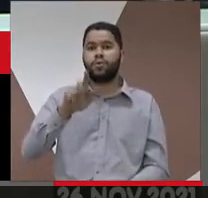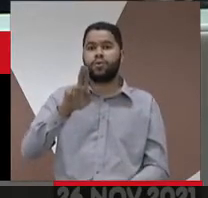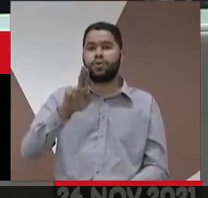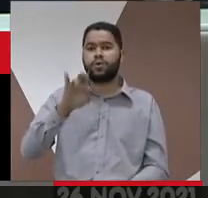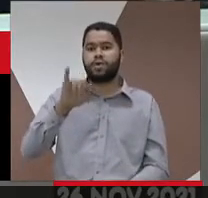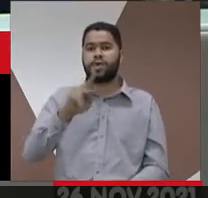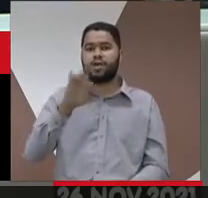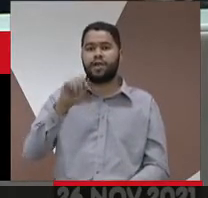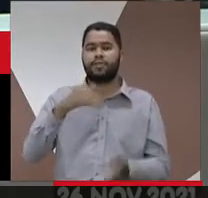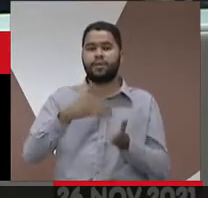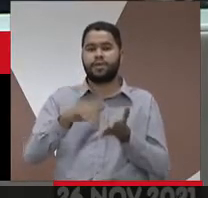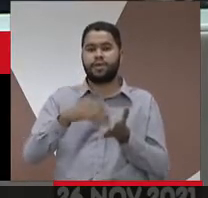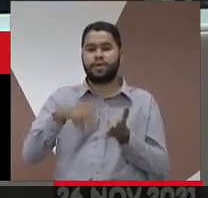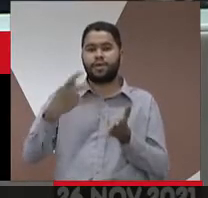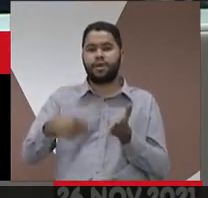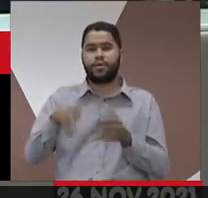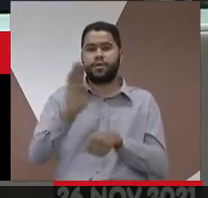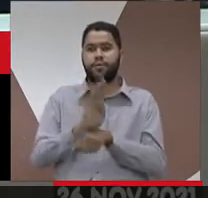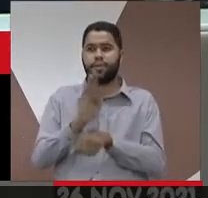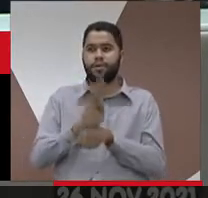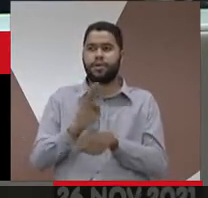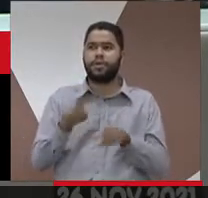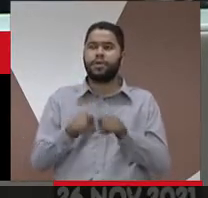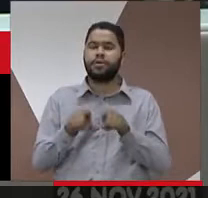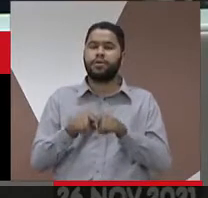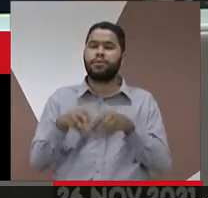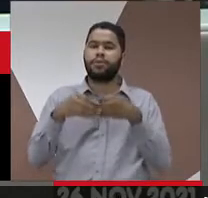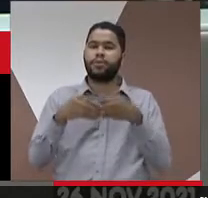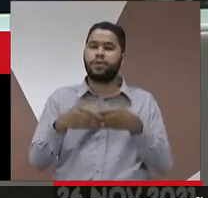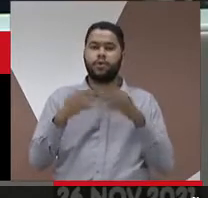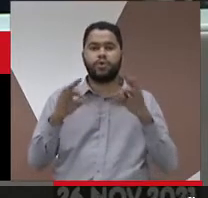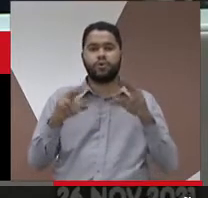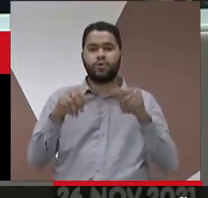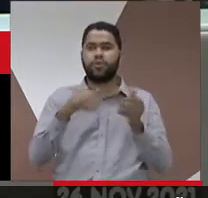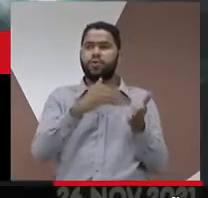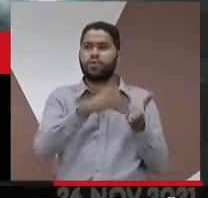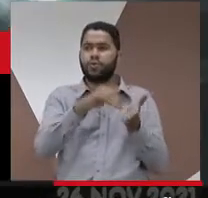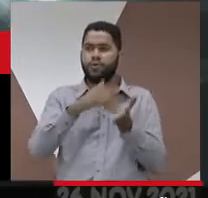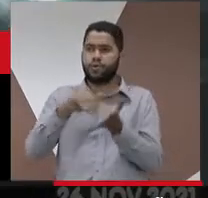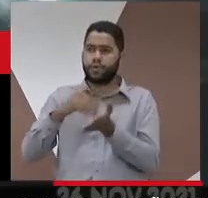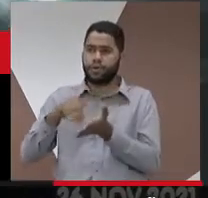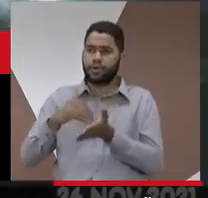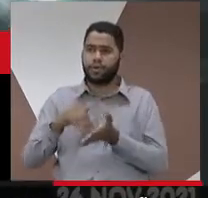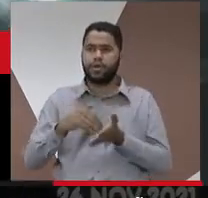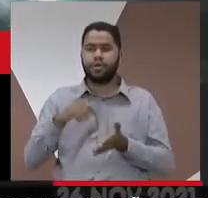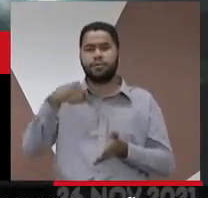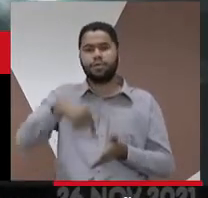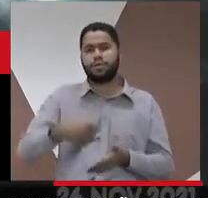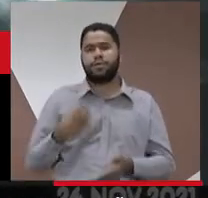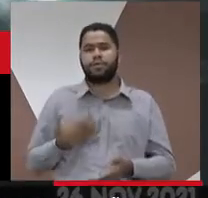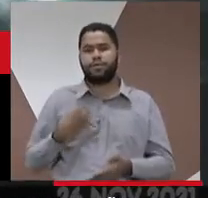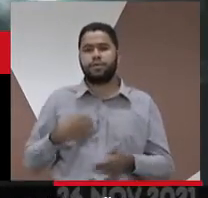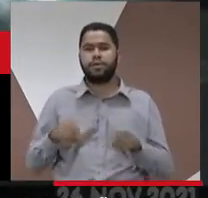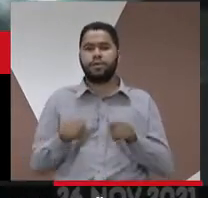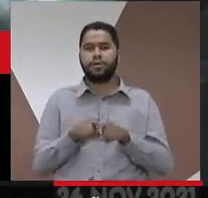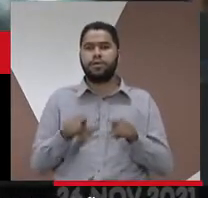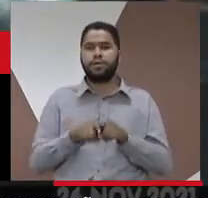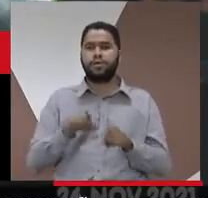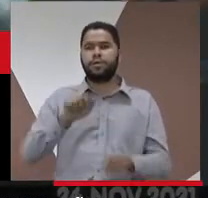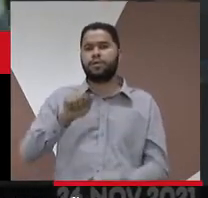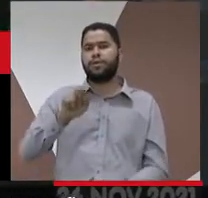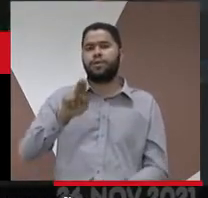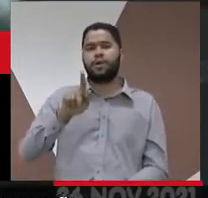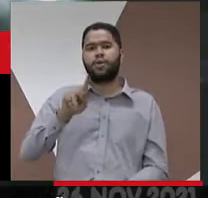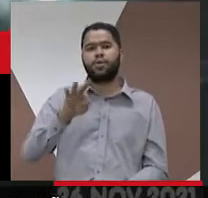secretário de Betim, através do qual eu cumprimento todos os secretários aqui presentes. E do Agostinho, que eu